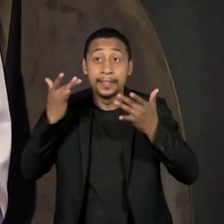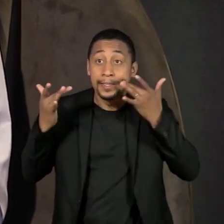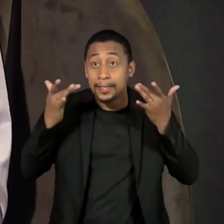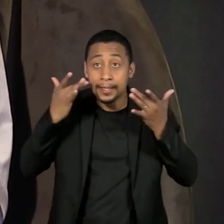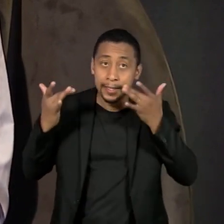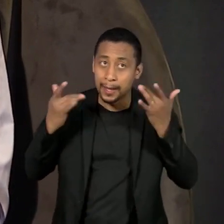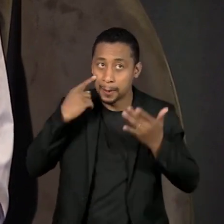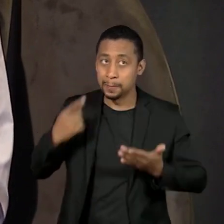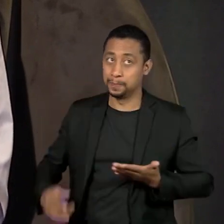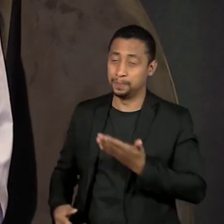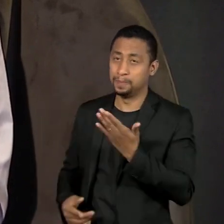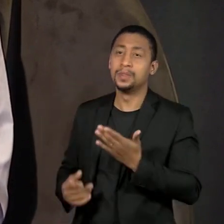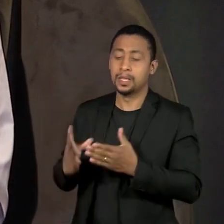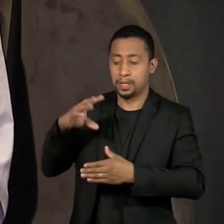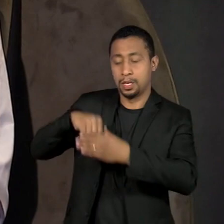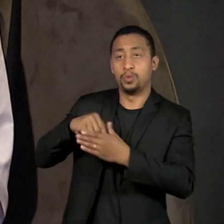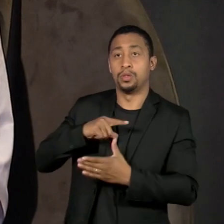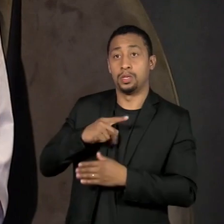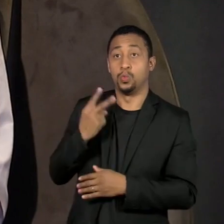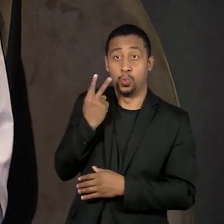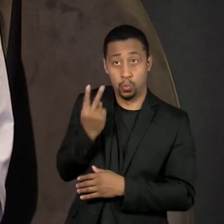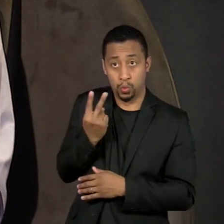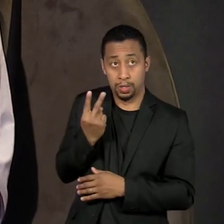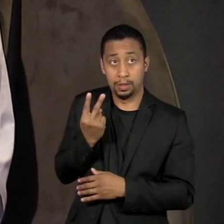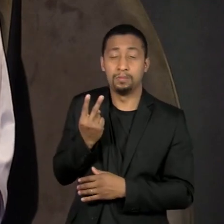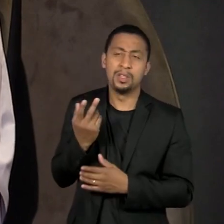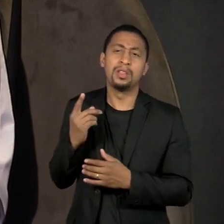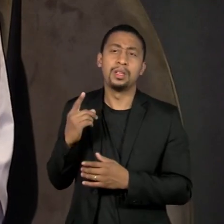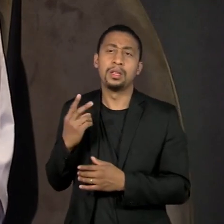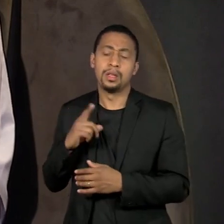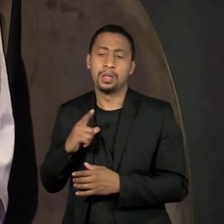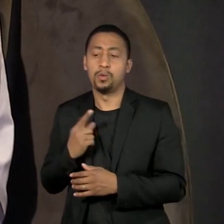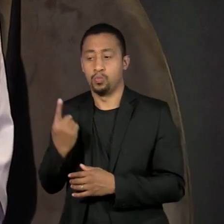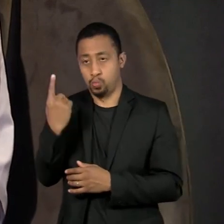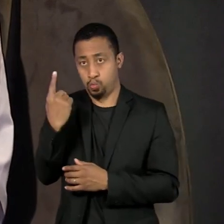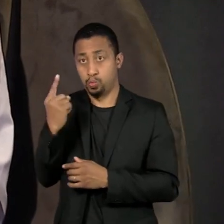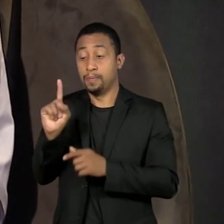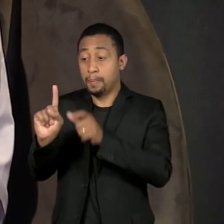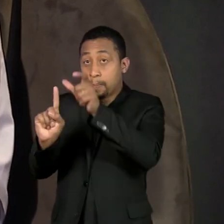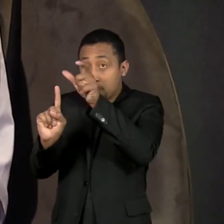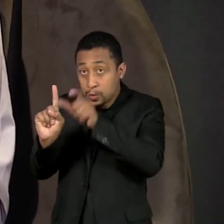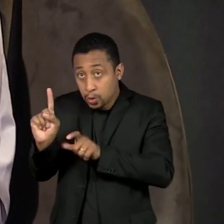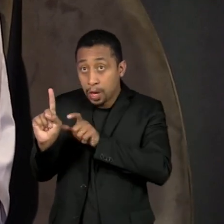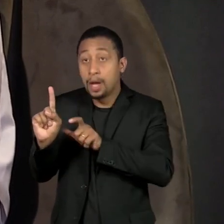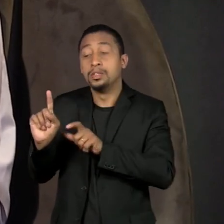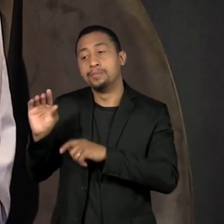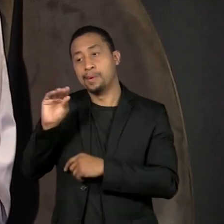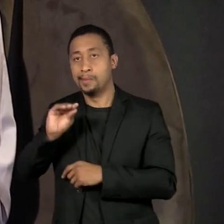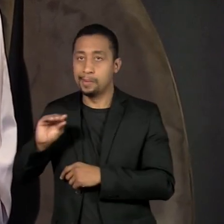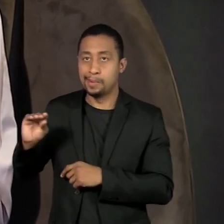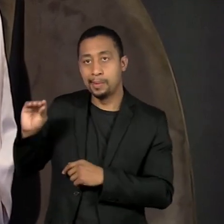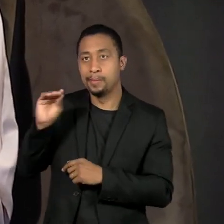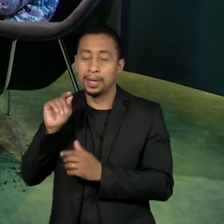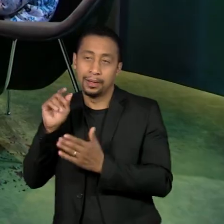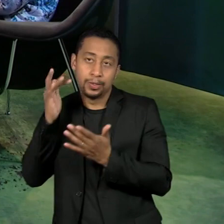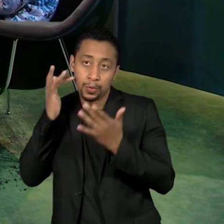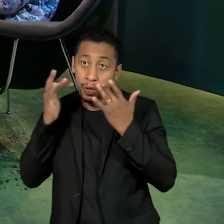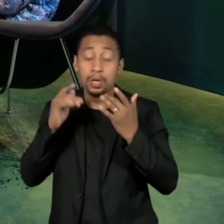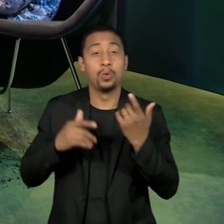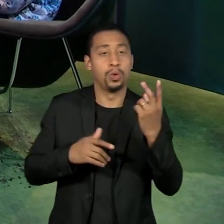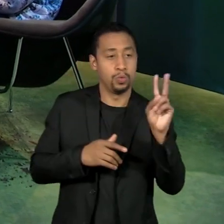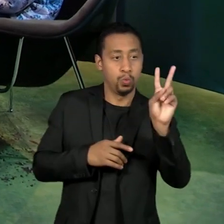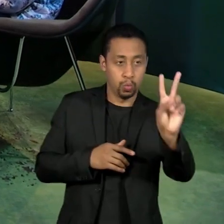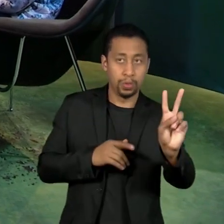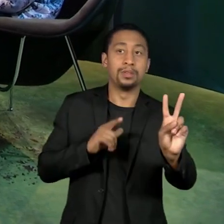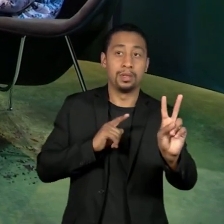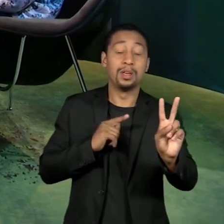de teatro, uma delas Tenho Medo de Monólogo, que eu compus essa peça com a atriz Vera Lopes.